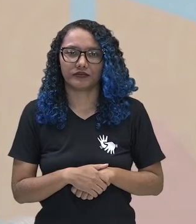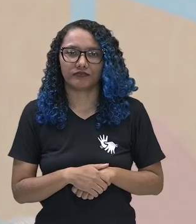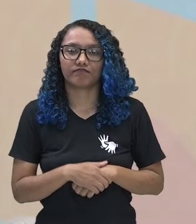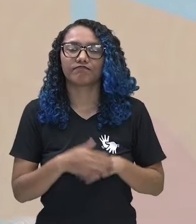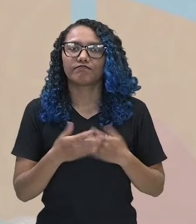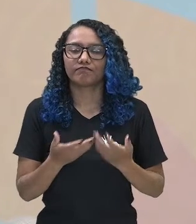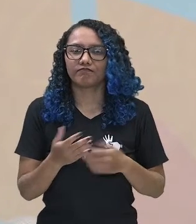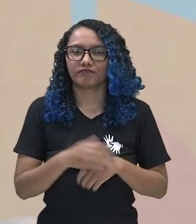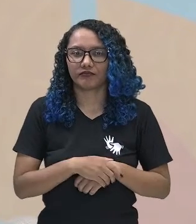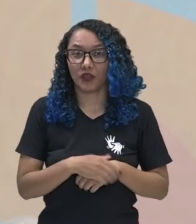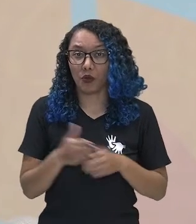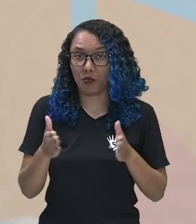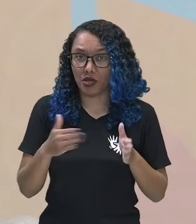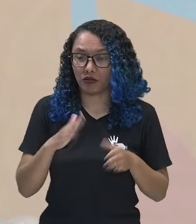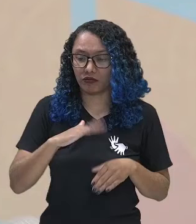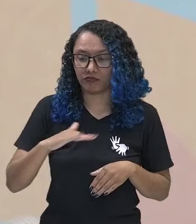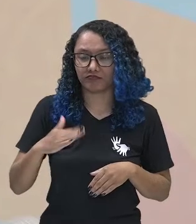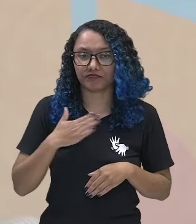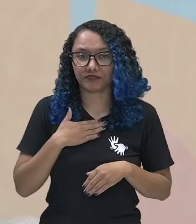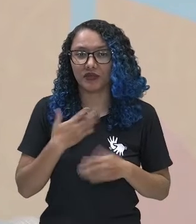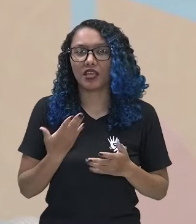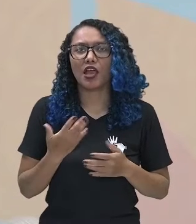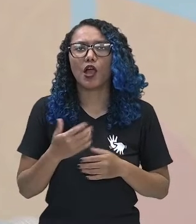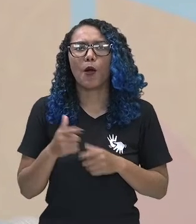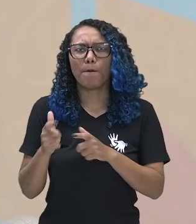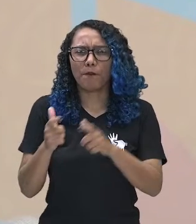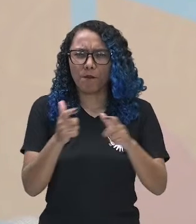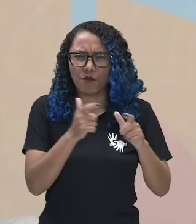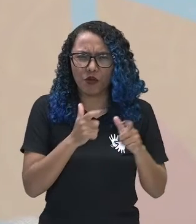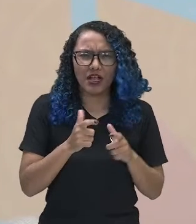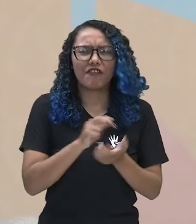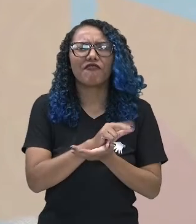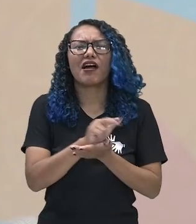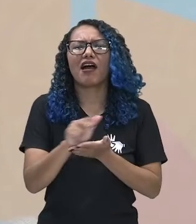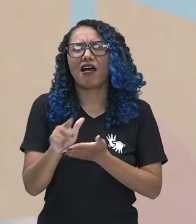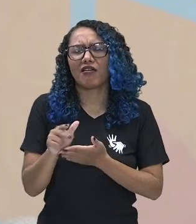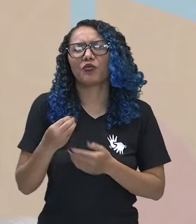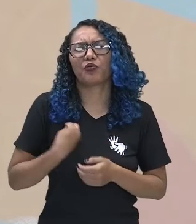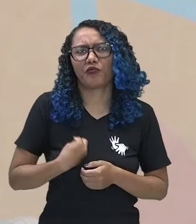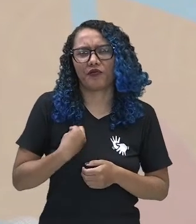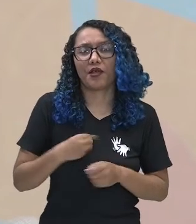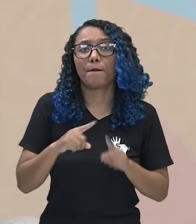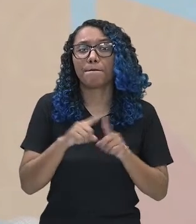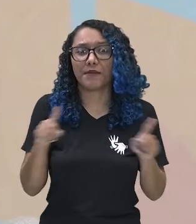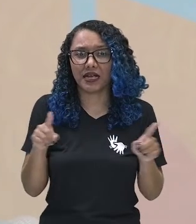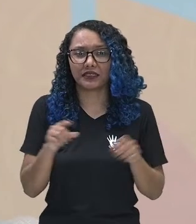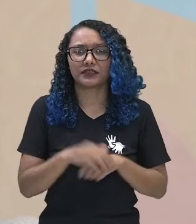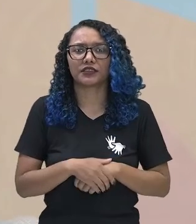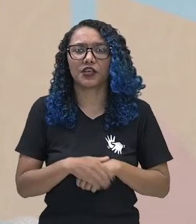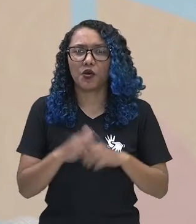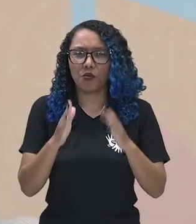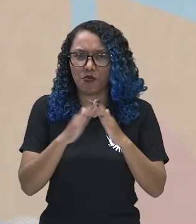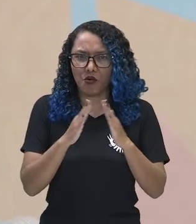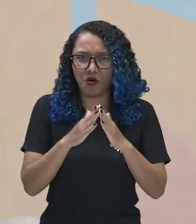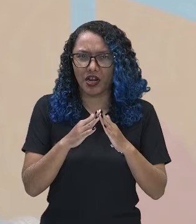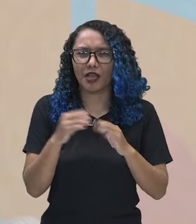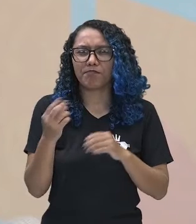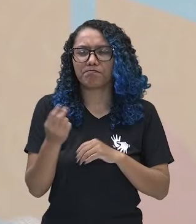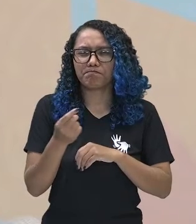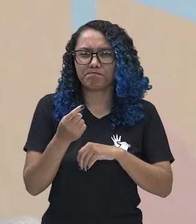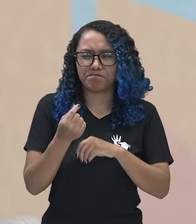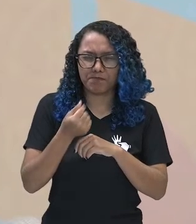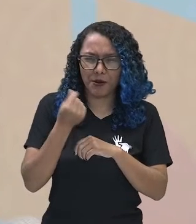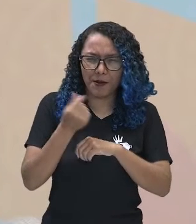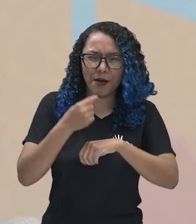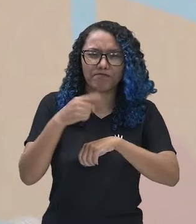Durante a minha infância eu passei por alguns bairros, mas o bairro que eu passei mais tempo, e inclusive é o bairro que eu moro até hoje,